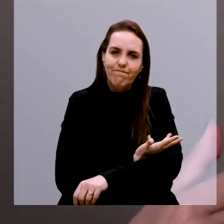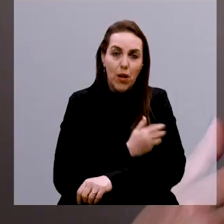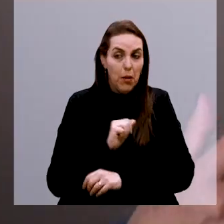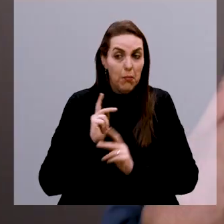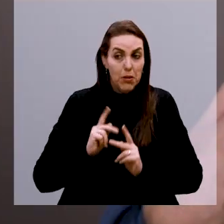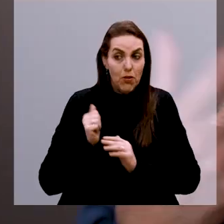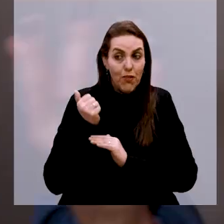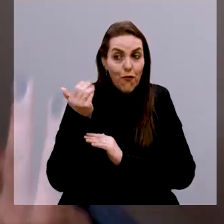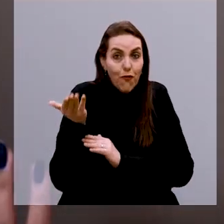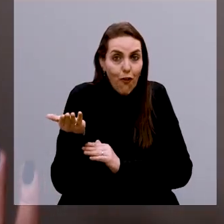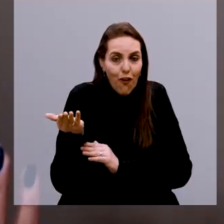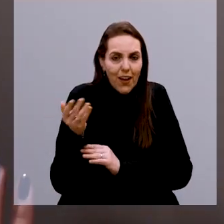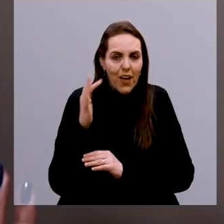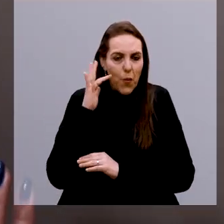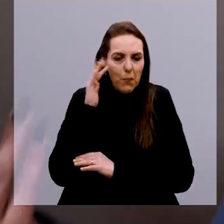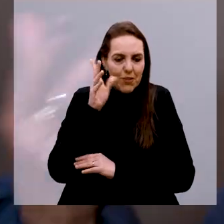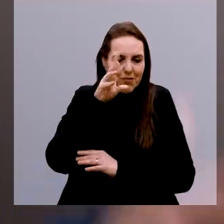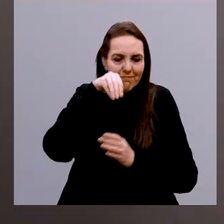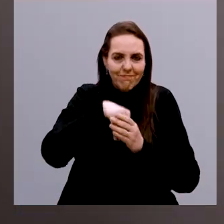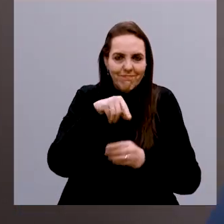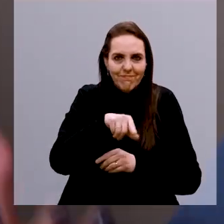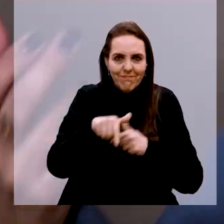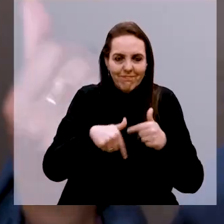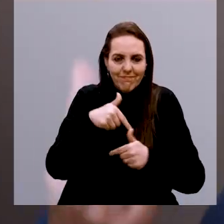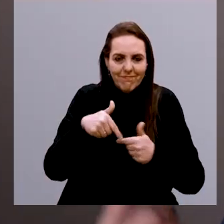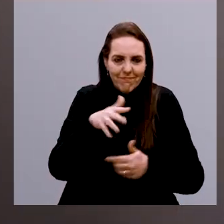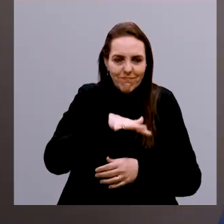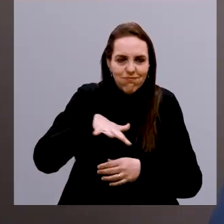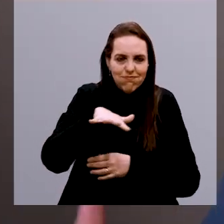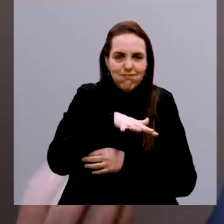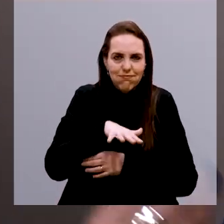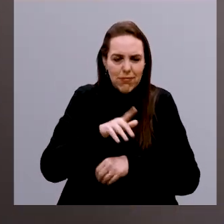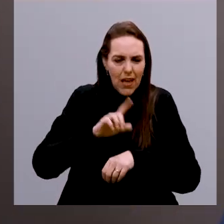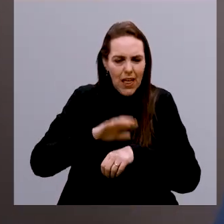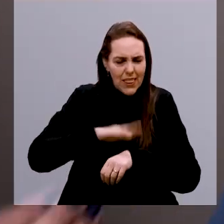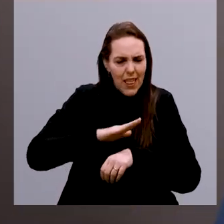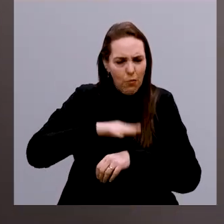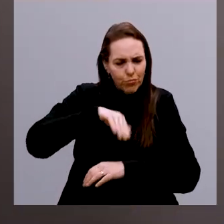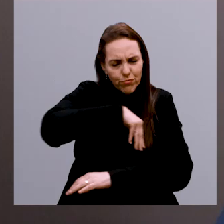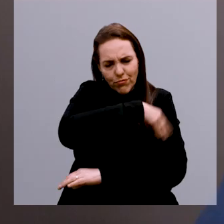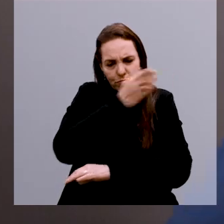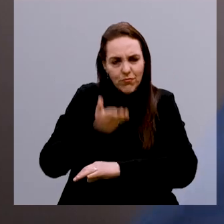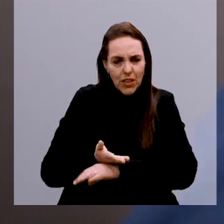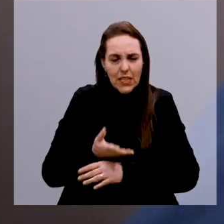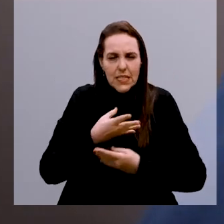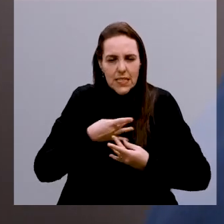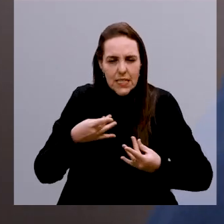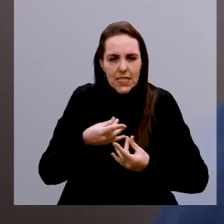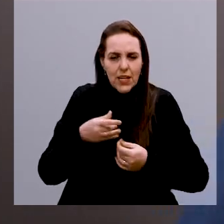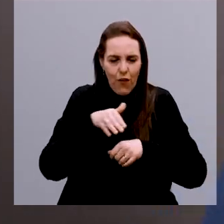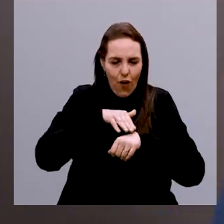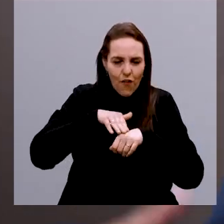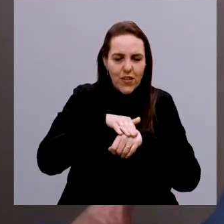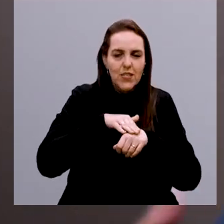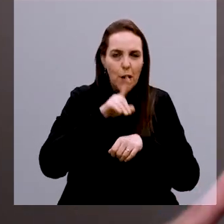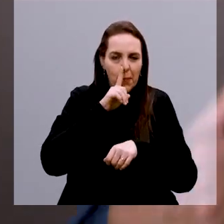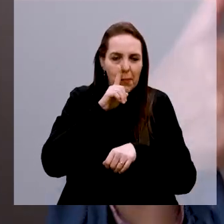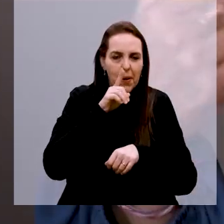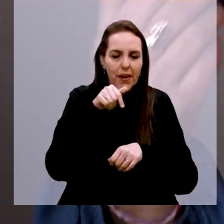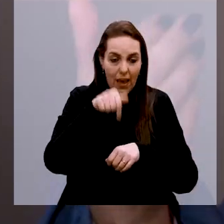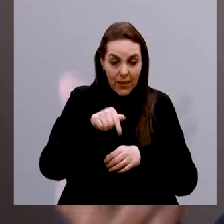emociona, né? Para quem está fora e imagino para quem está aqui dentro também, de ver todo o tempo essa sensibilidade quando vai conversar com uma